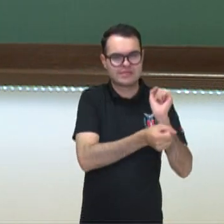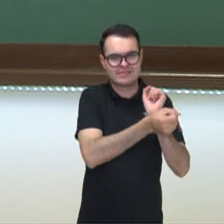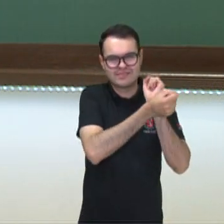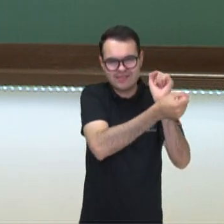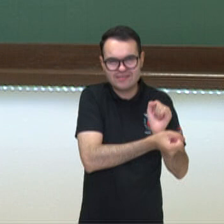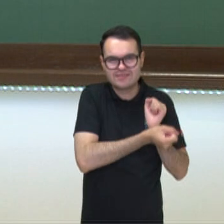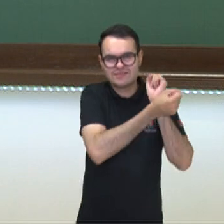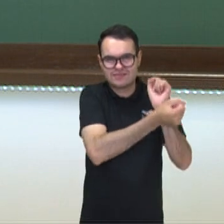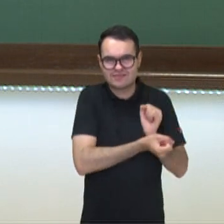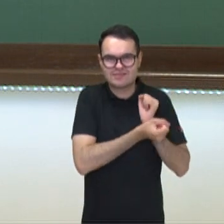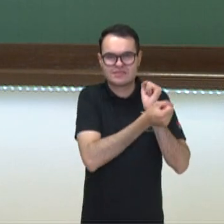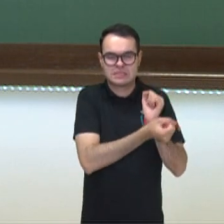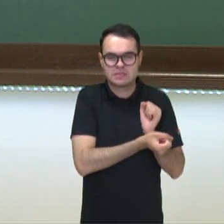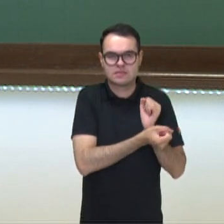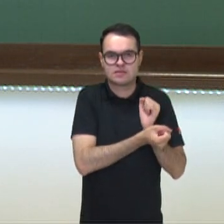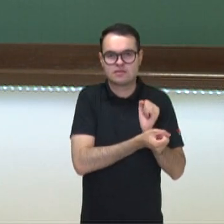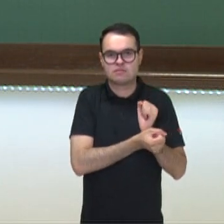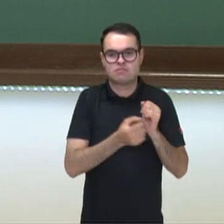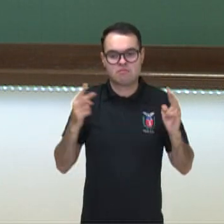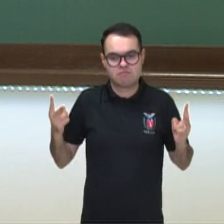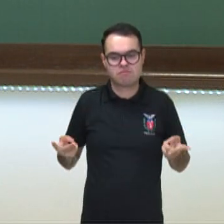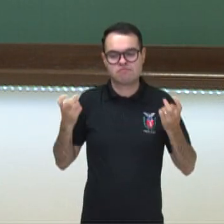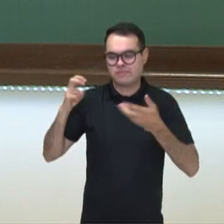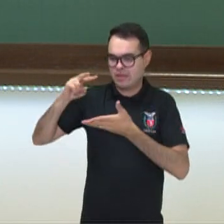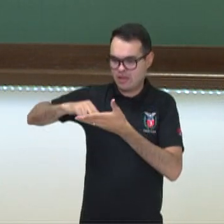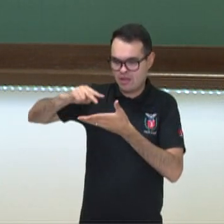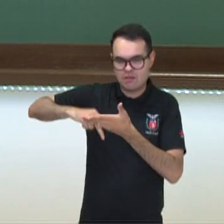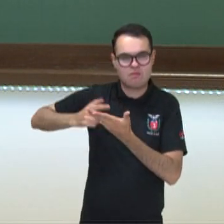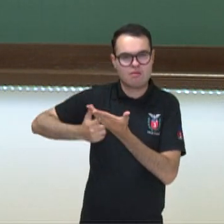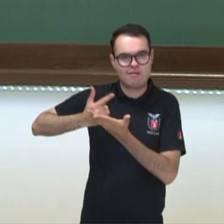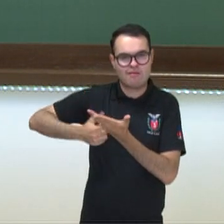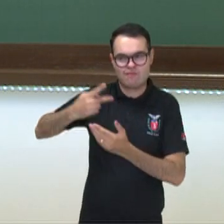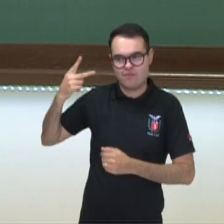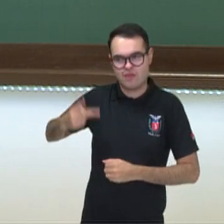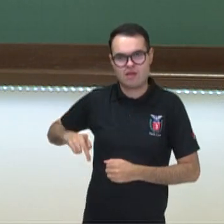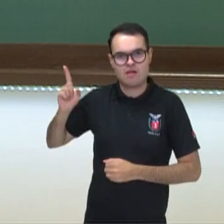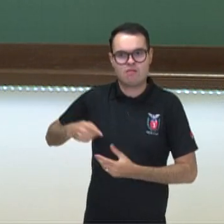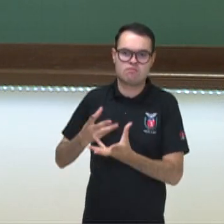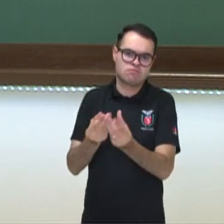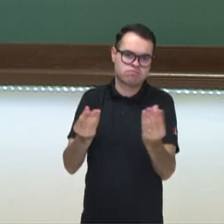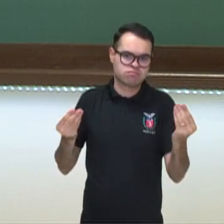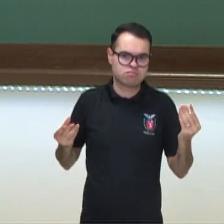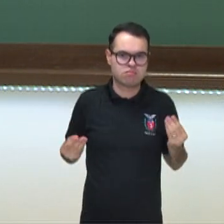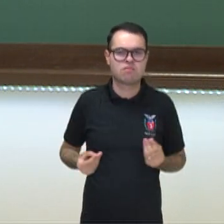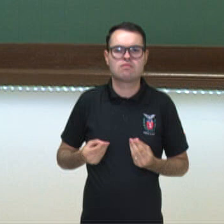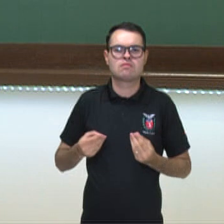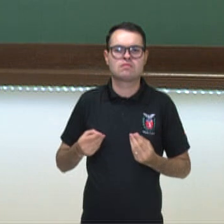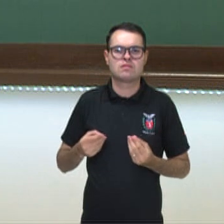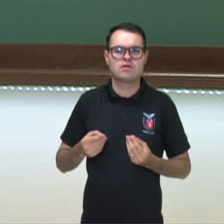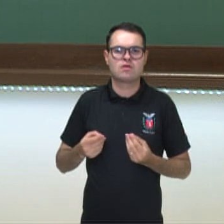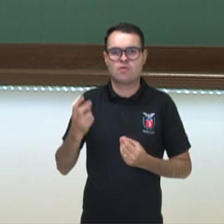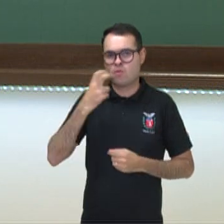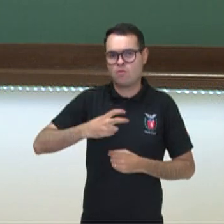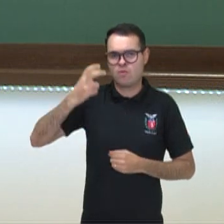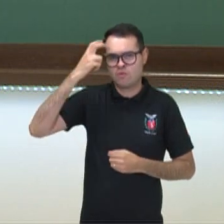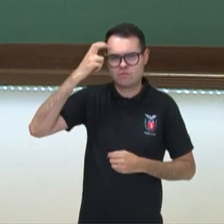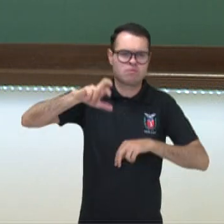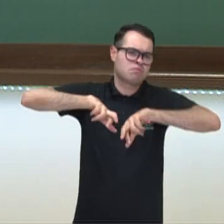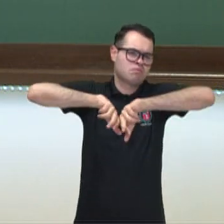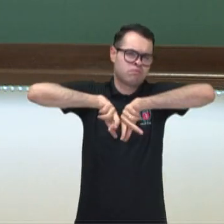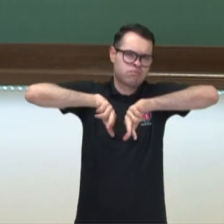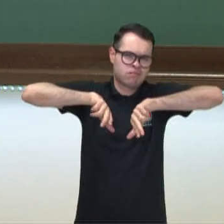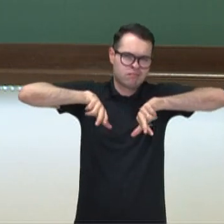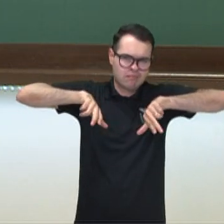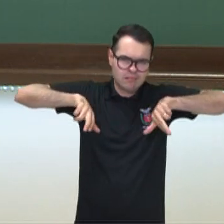termos sociológicos, em termos de reconhecimento da nossa pluralidade, do nosso multiculturalismo, cuja a